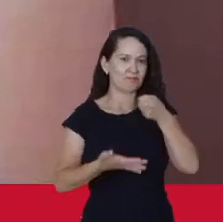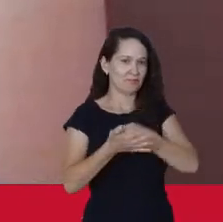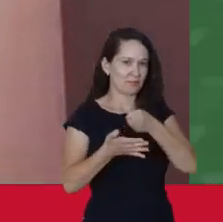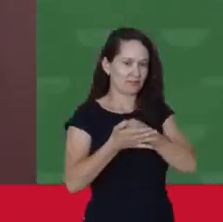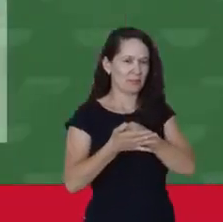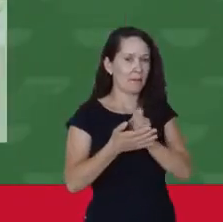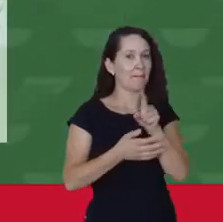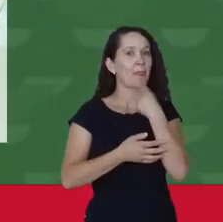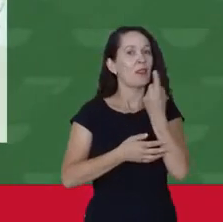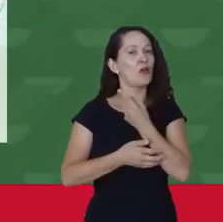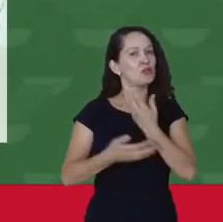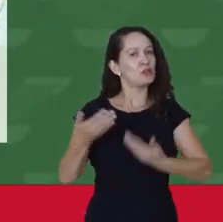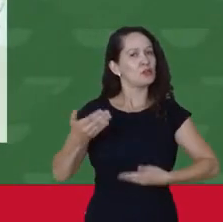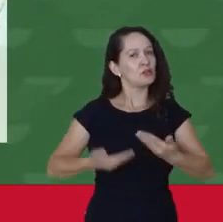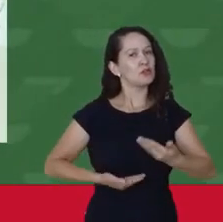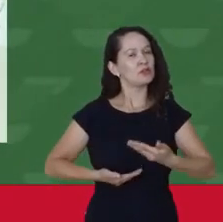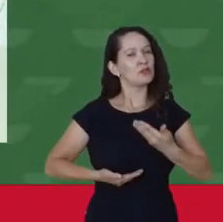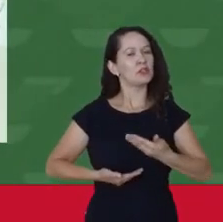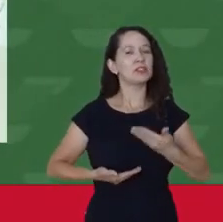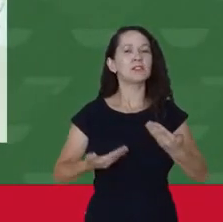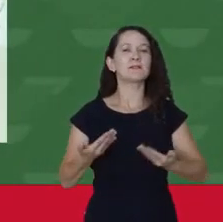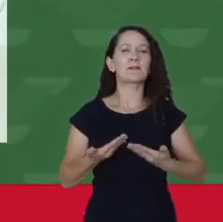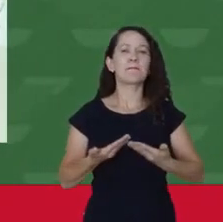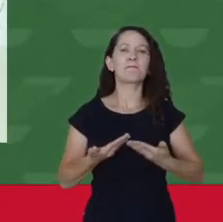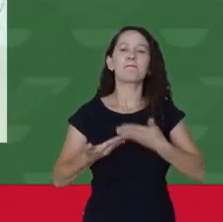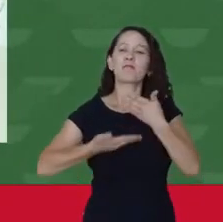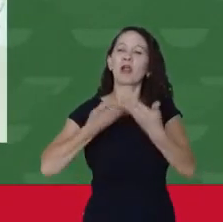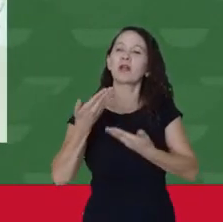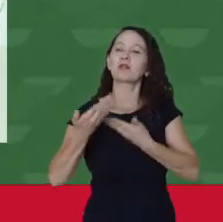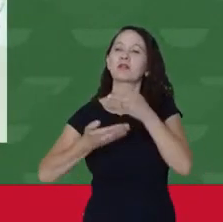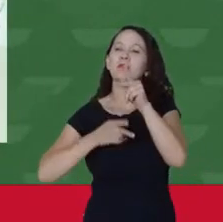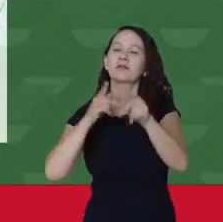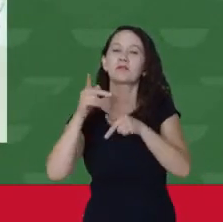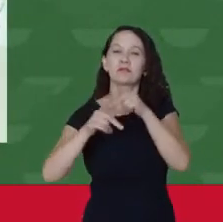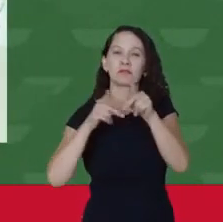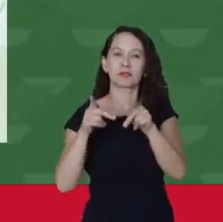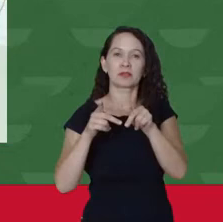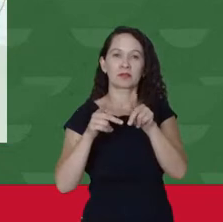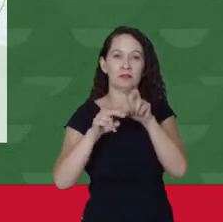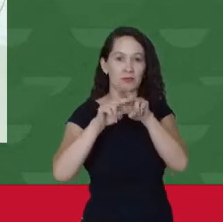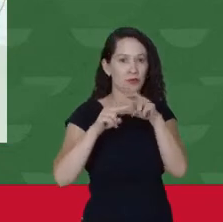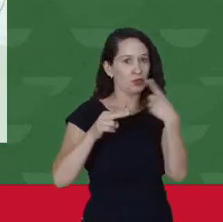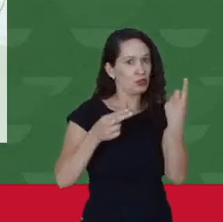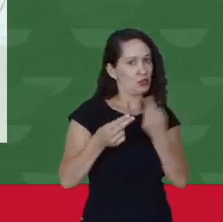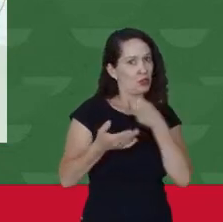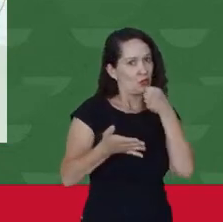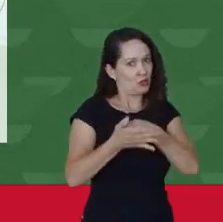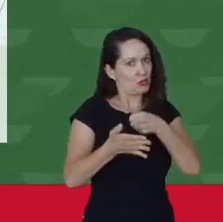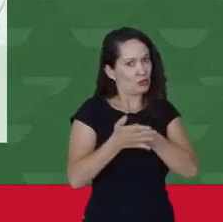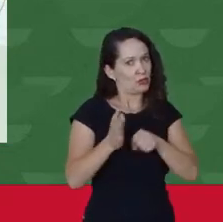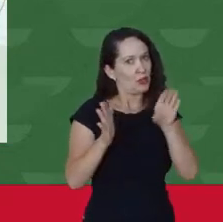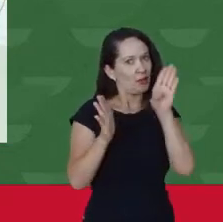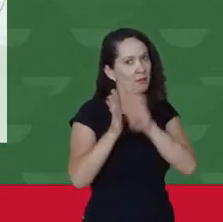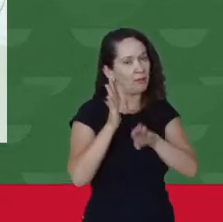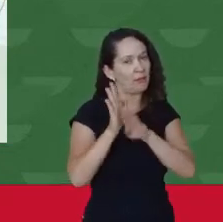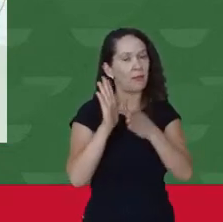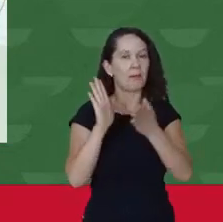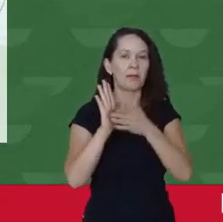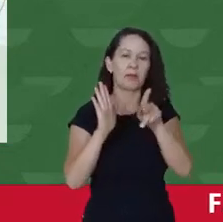dizer que nós, servidores, estamos a serviço da população e estamos na luta para derrotar a